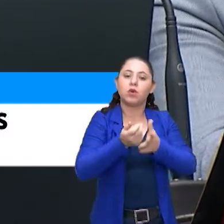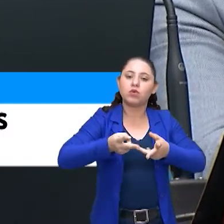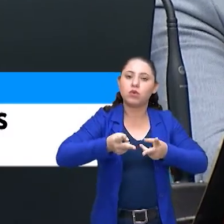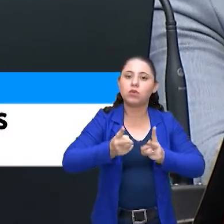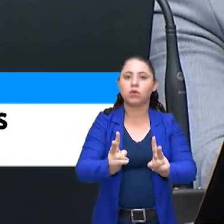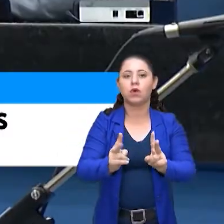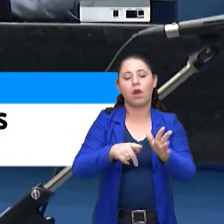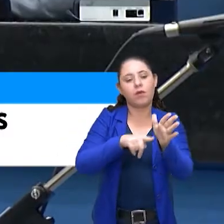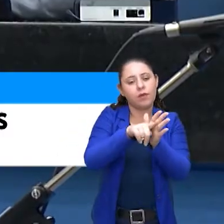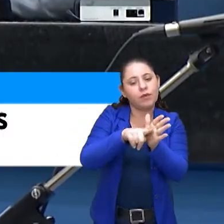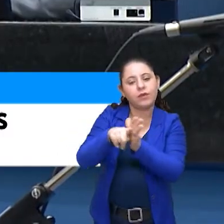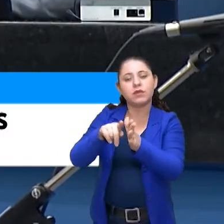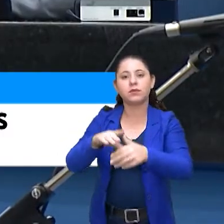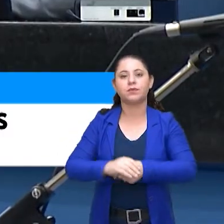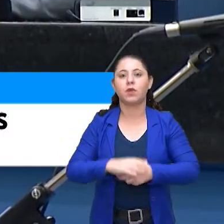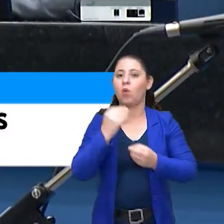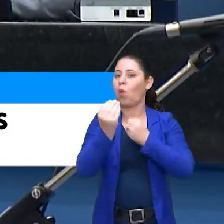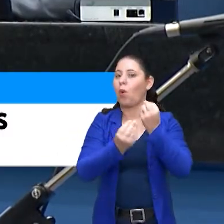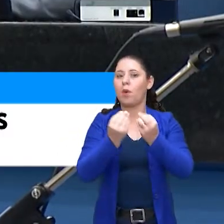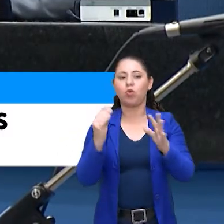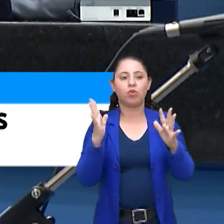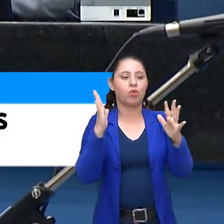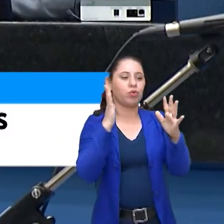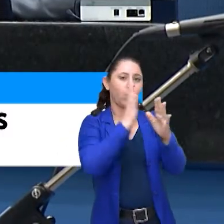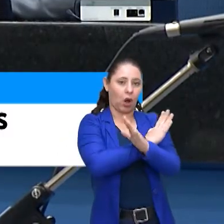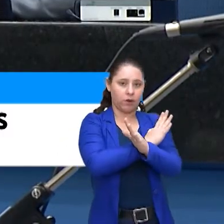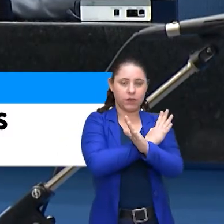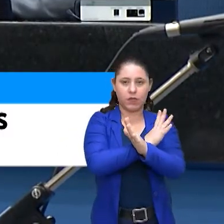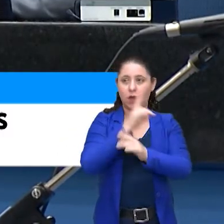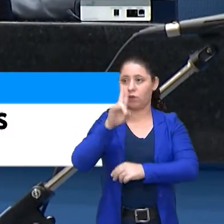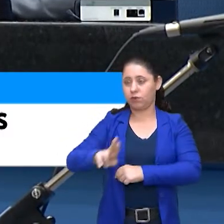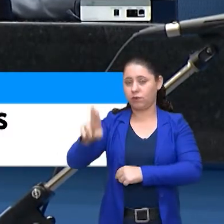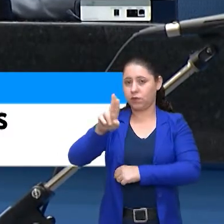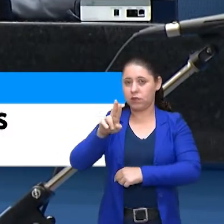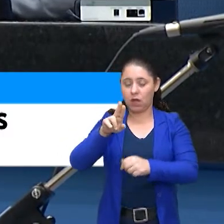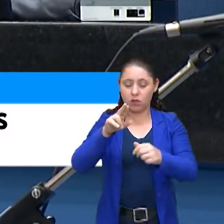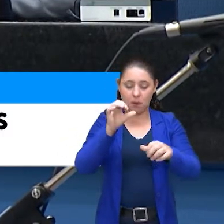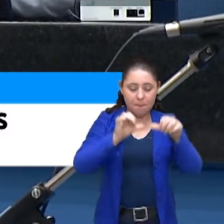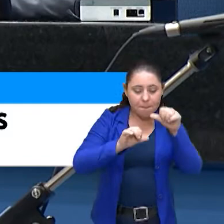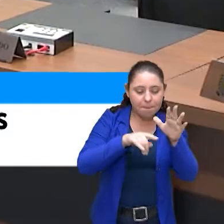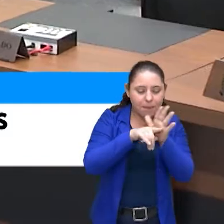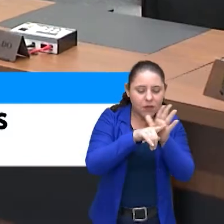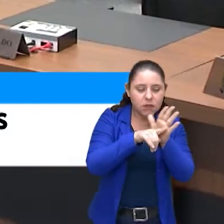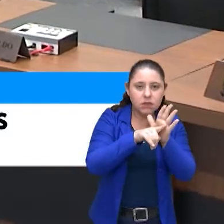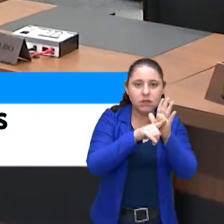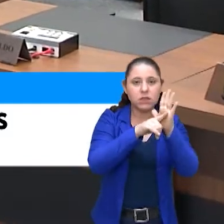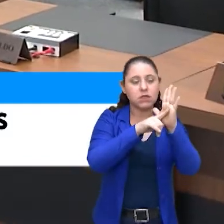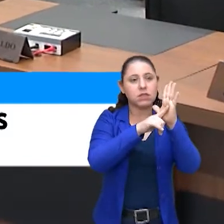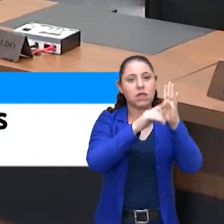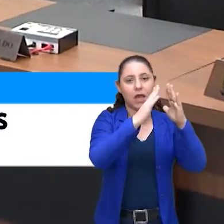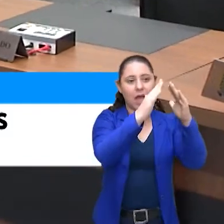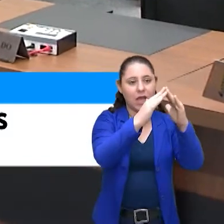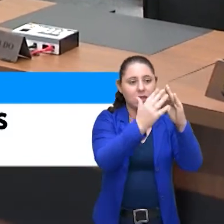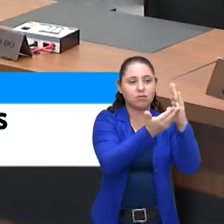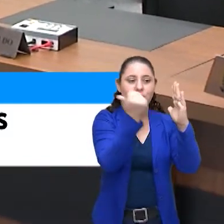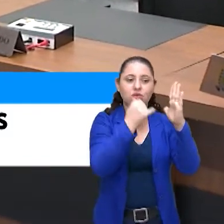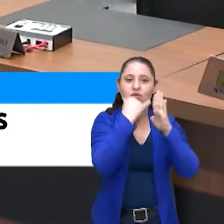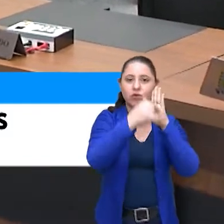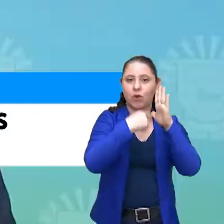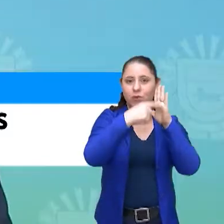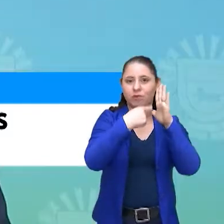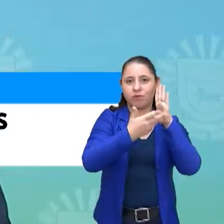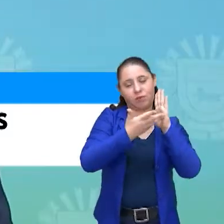a continuidade das investigações, como a troca da universidade responsável pelas perícias nos equipamentos recolhidos até o